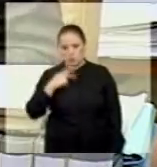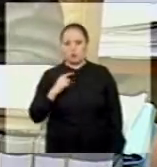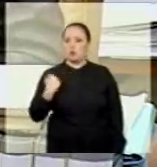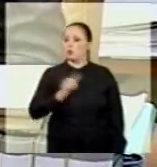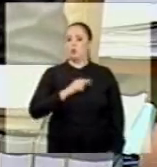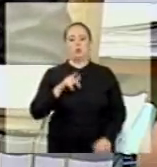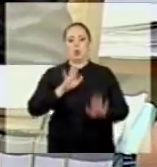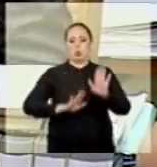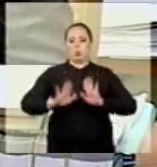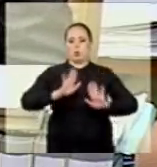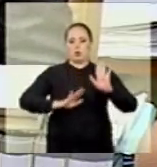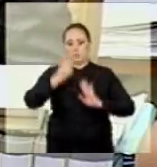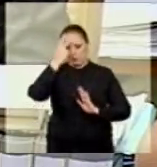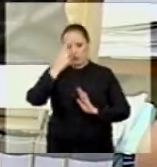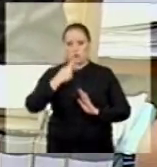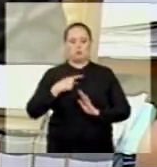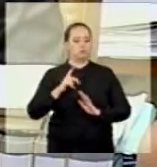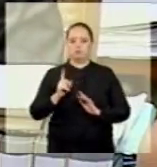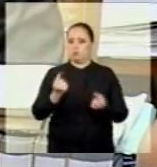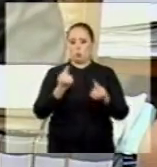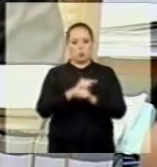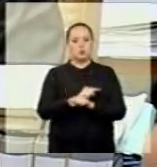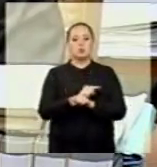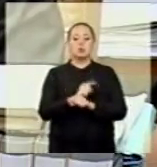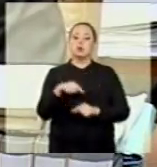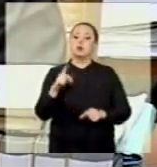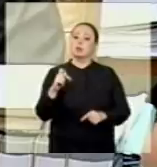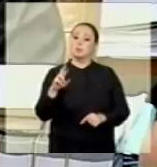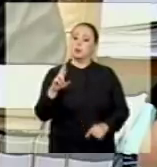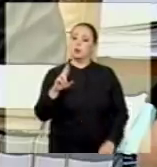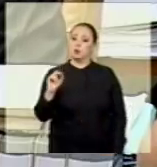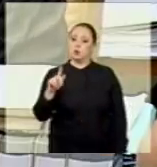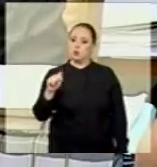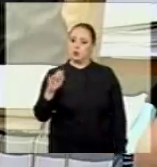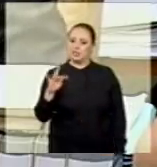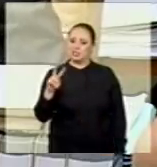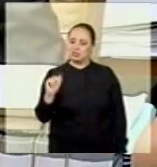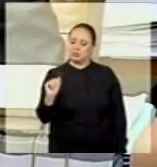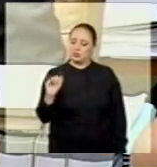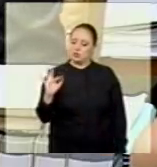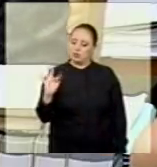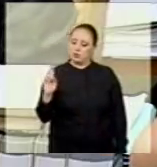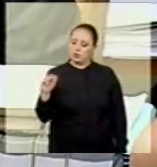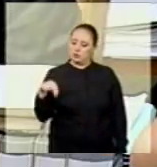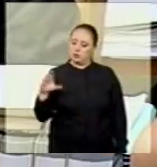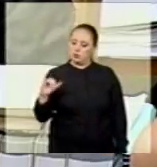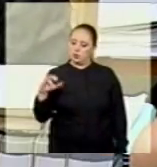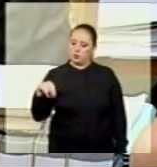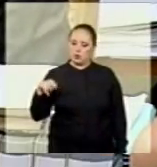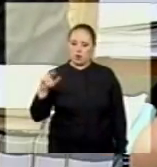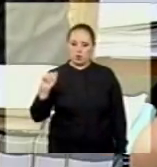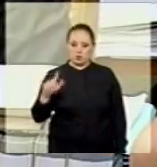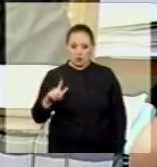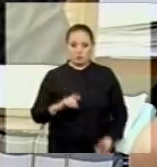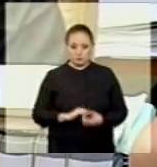de um privilégio pessoal, mas, ao contrário, de uma prerrogativa de ordem funcional e de natureza constitucional.